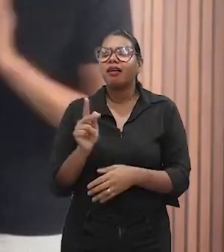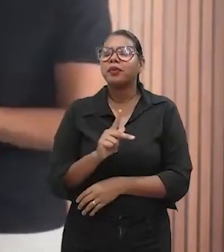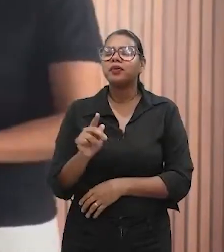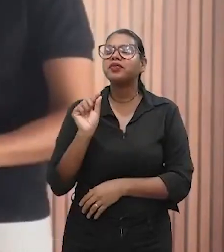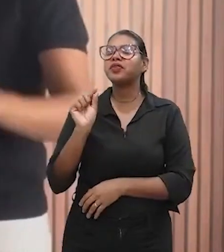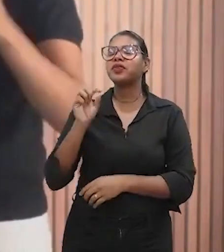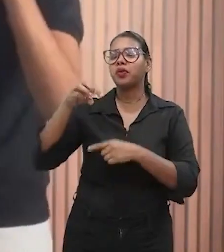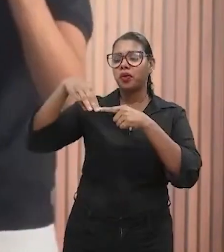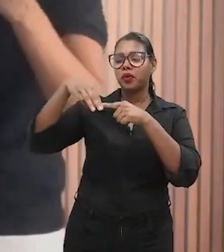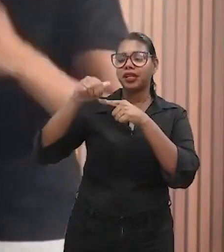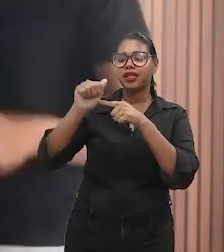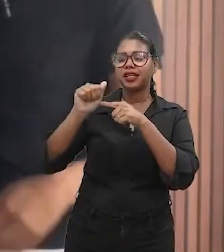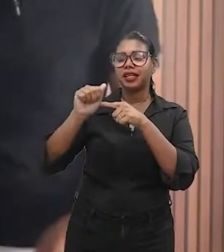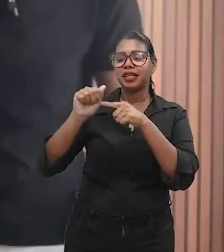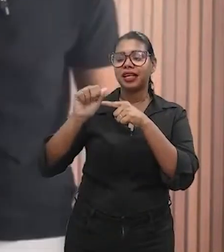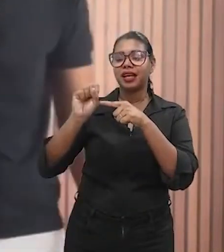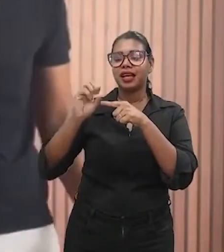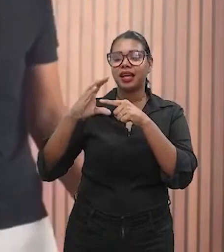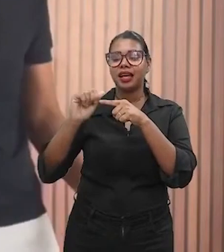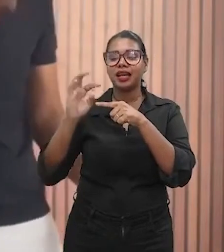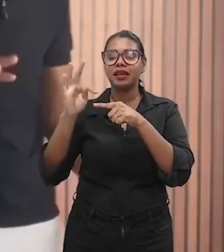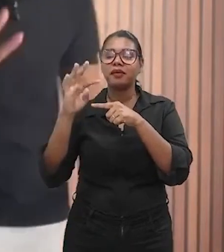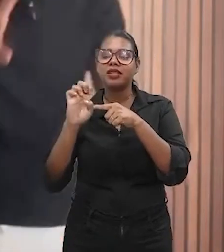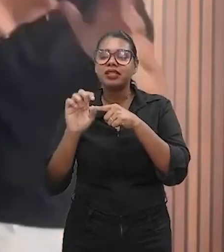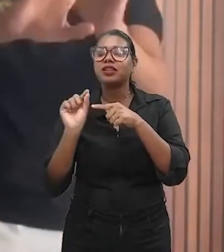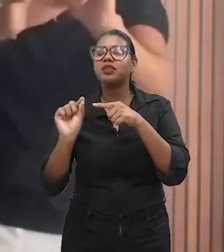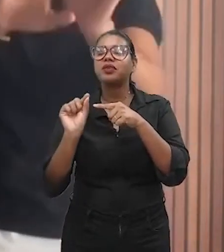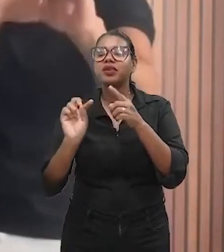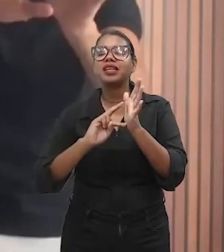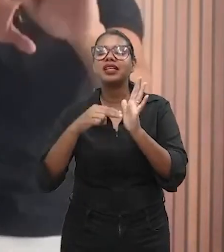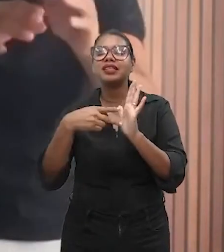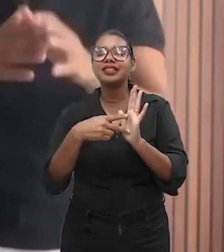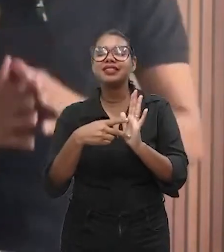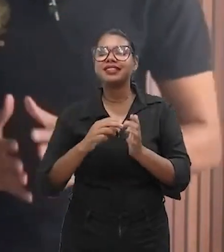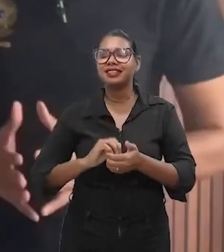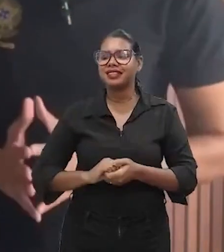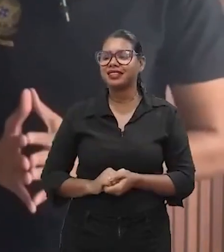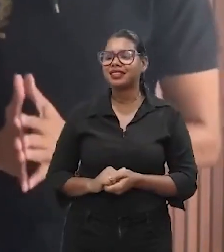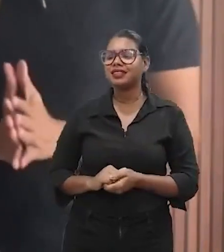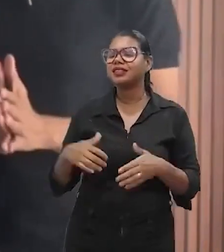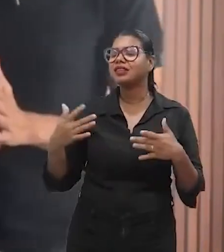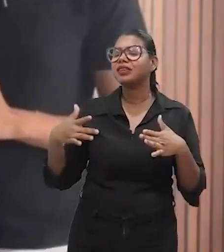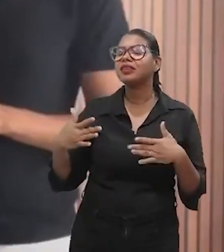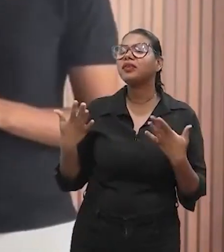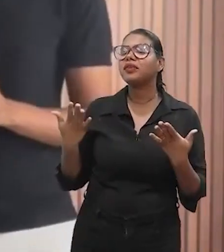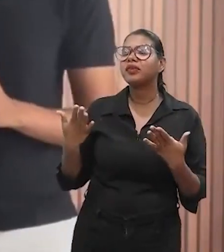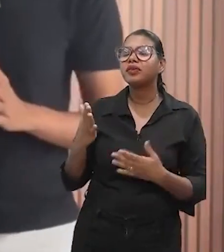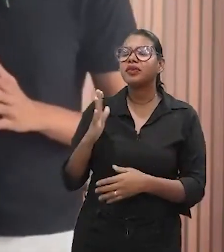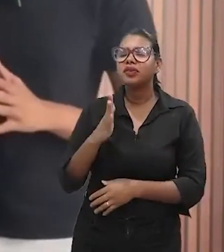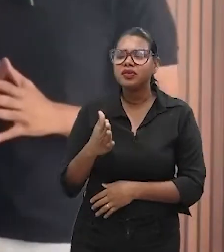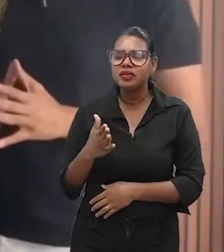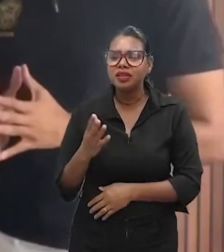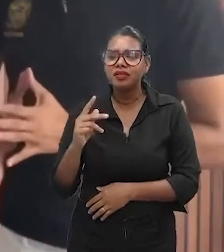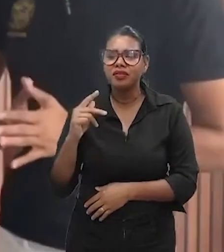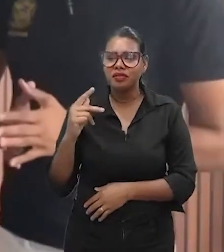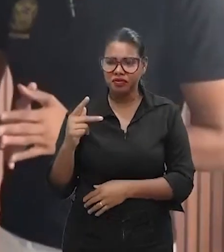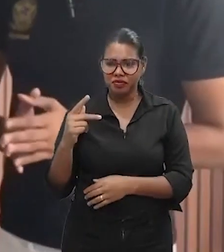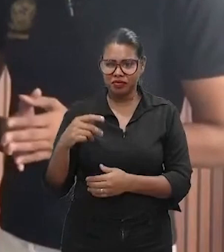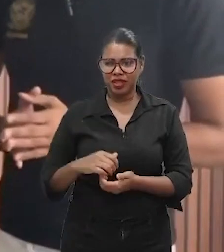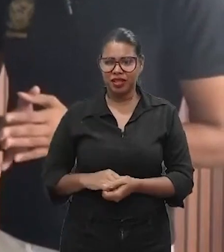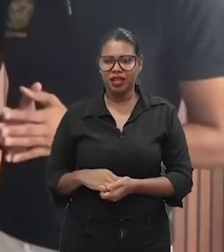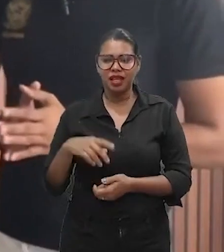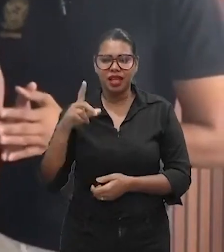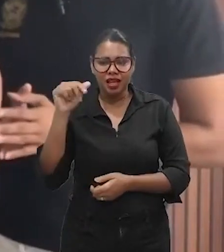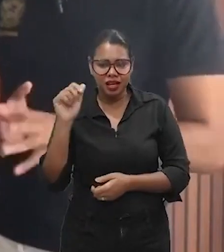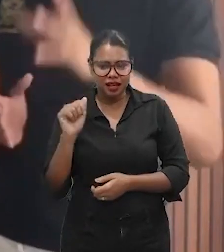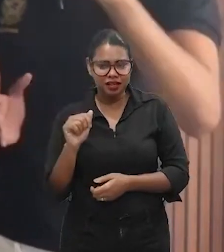mascate, você está complicando a minha vida, tá vendo que história difícil, tá vendo que história complicada, e aí, peraí, eu descomplico isso. Tu já ouviu falar numa coisa chamada de